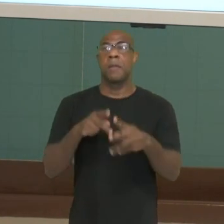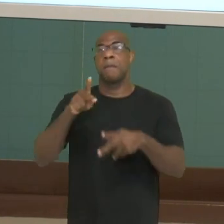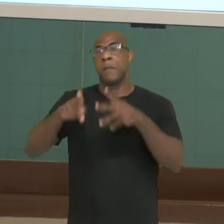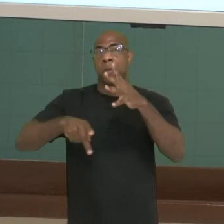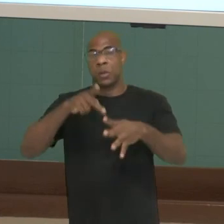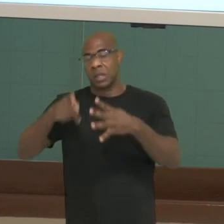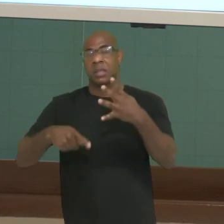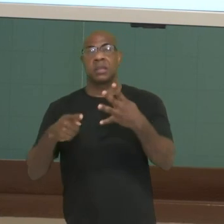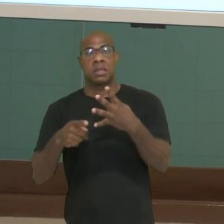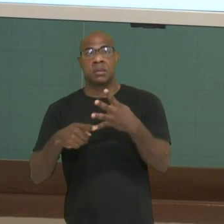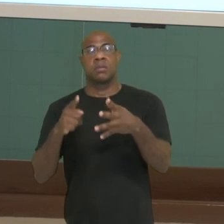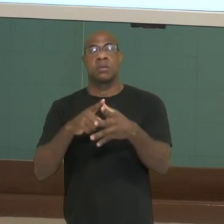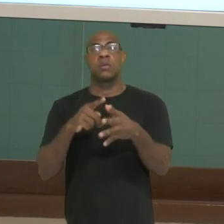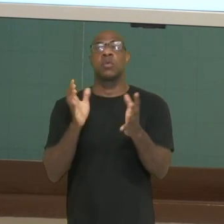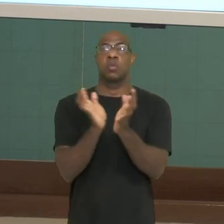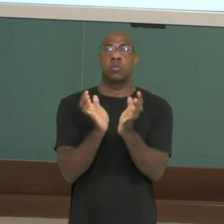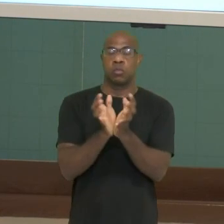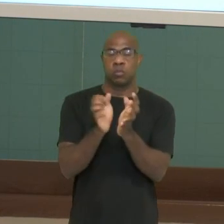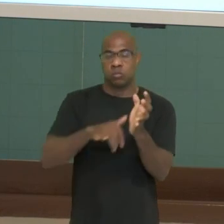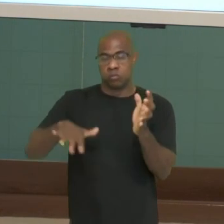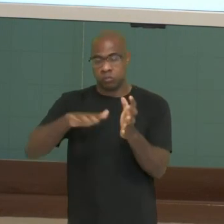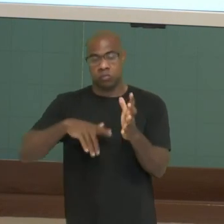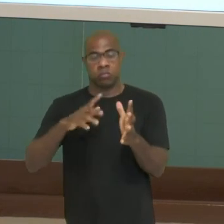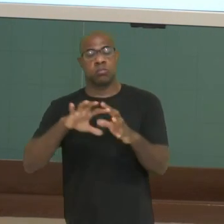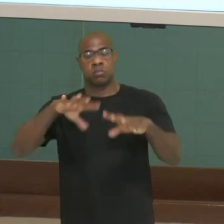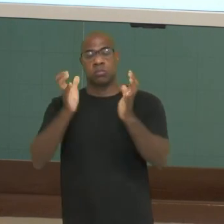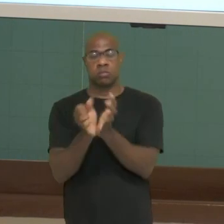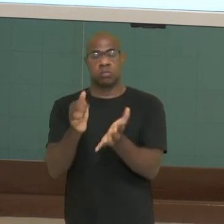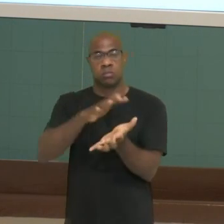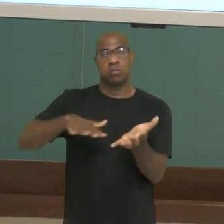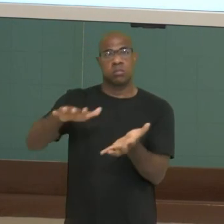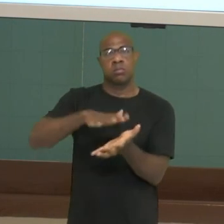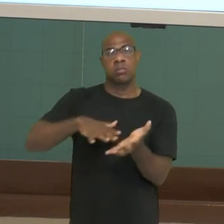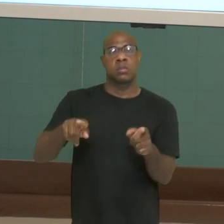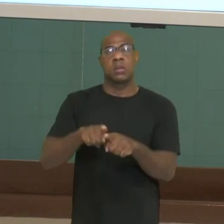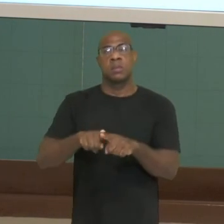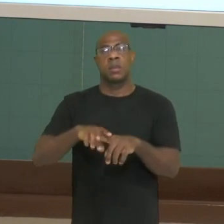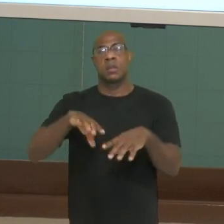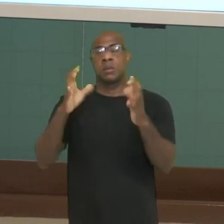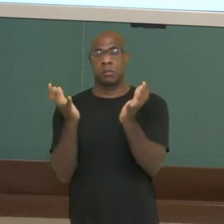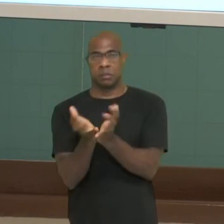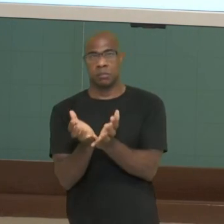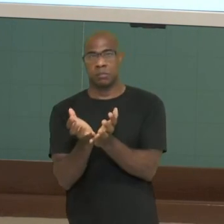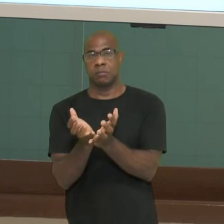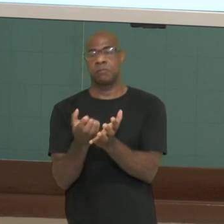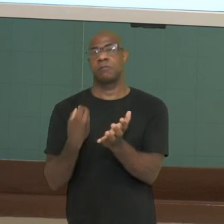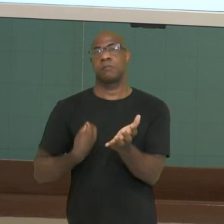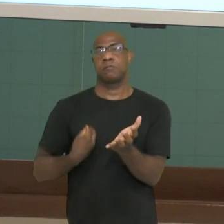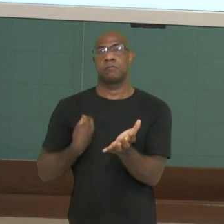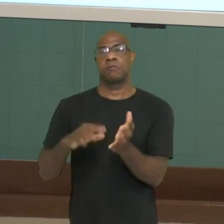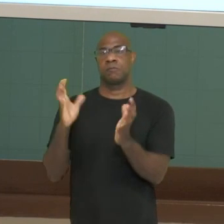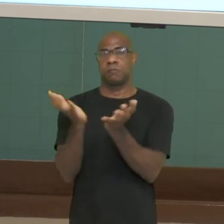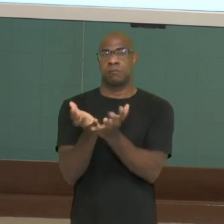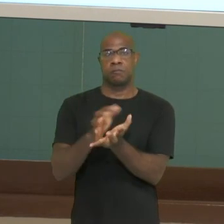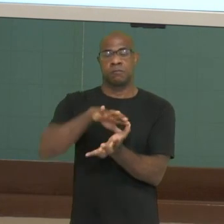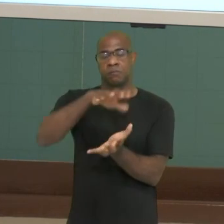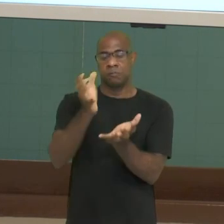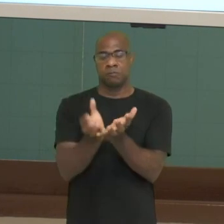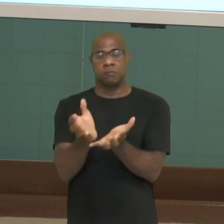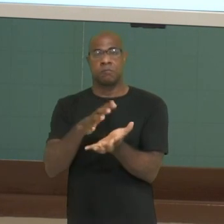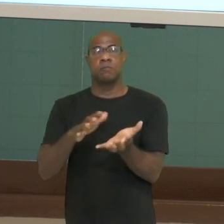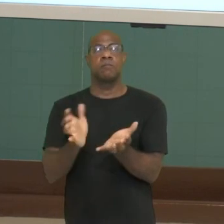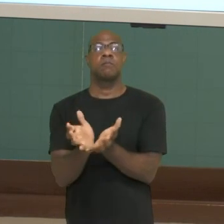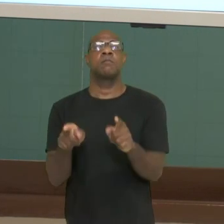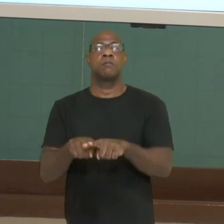população, comunidade, ecossistema e biosfera, que compõe tudo isso. E também